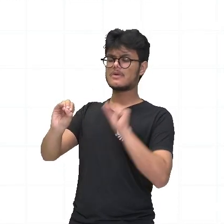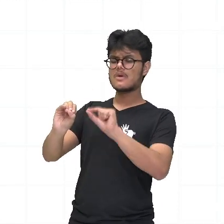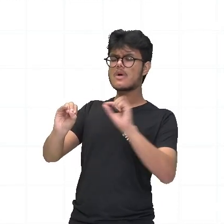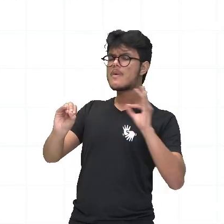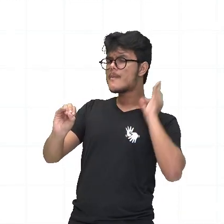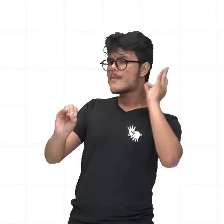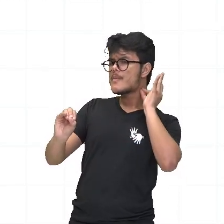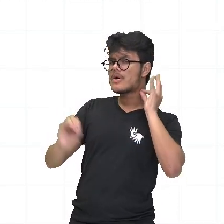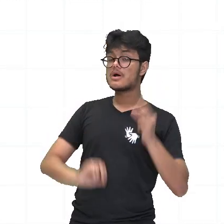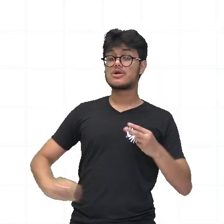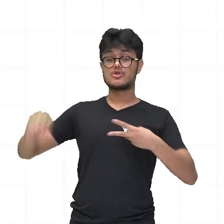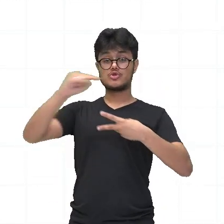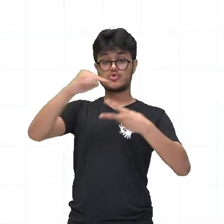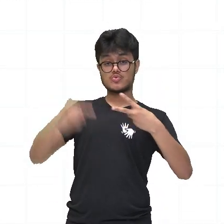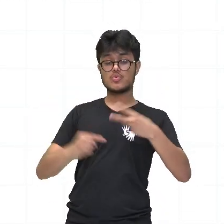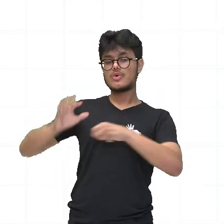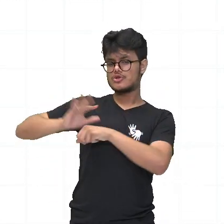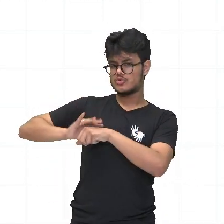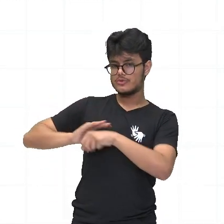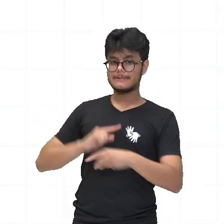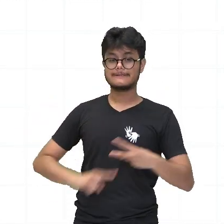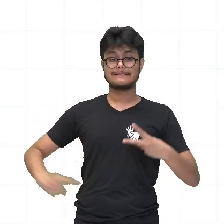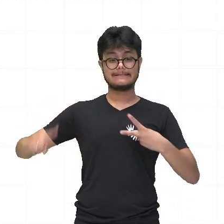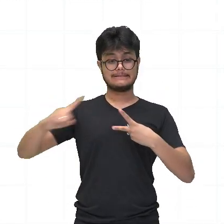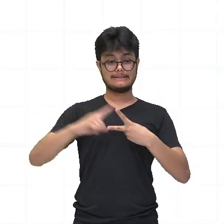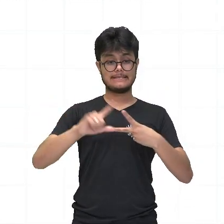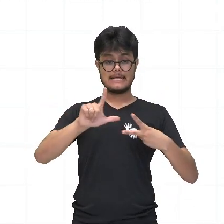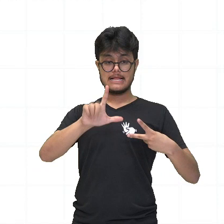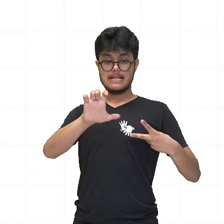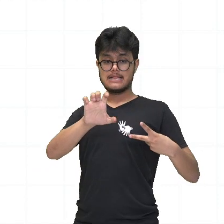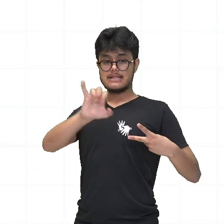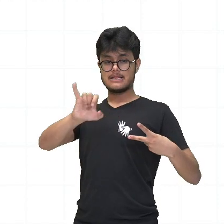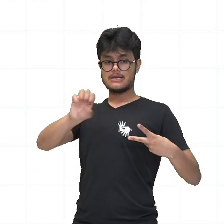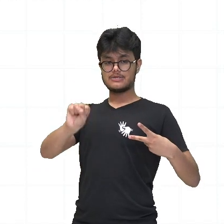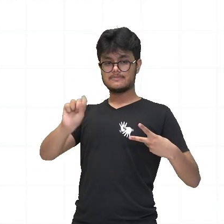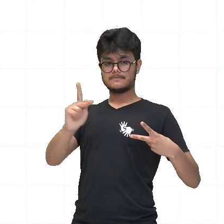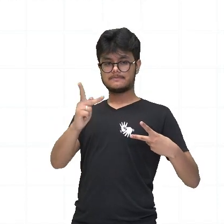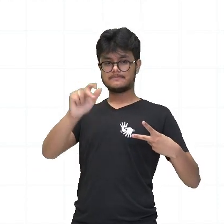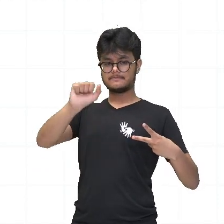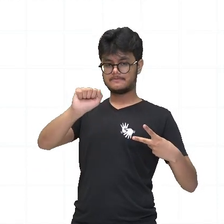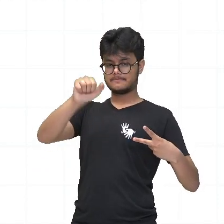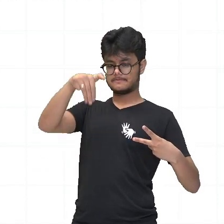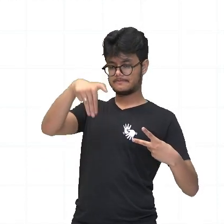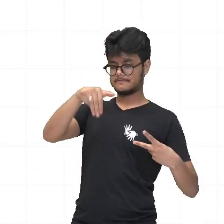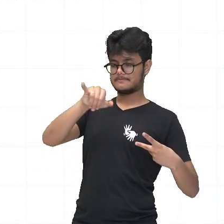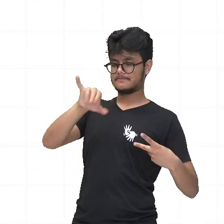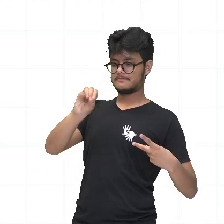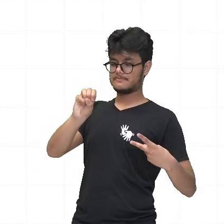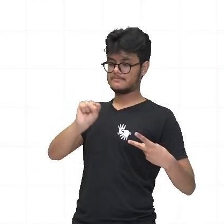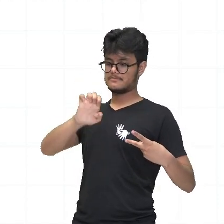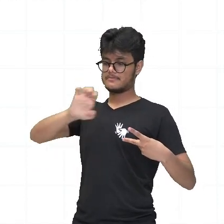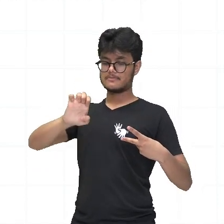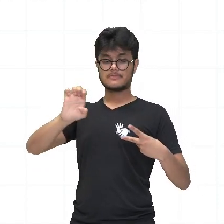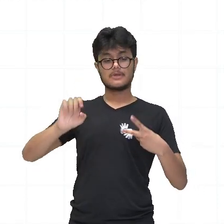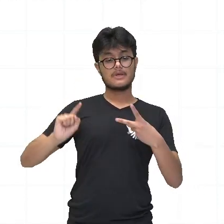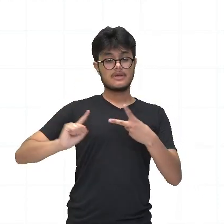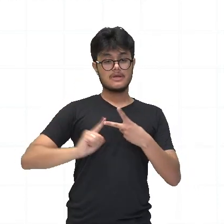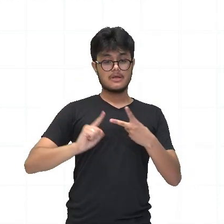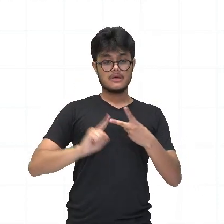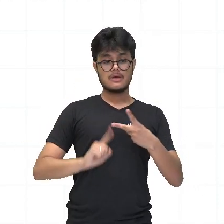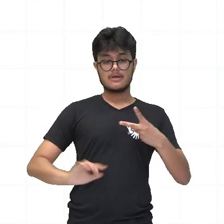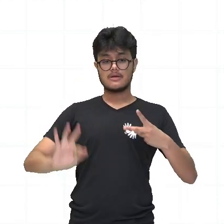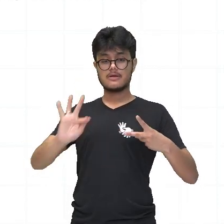a leishmaniose e a febre do flebotomínio, tá? Então, a leishmaniose existem dois tipos, a tegumentar